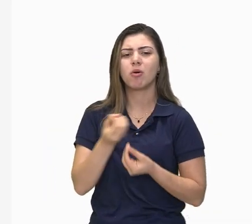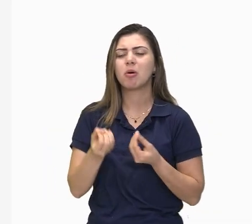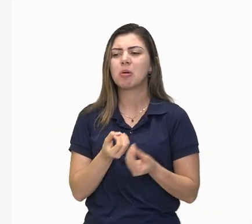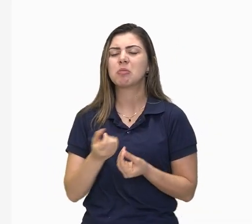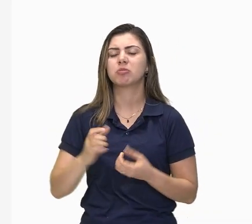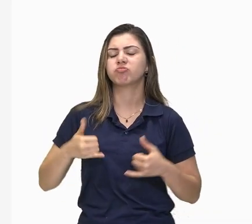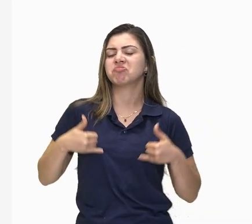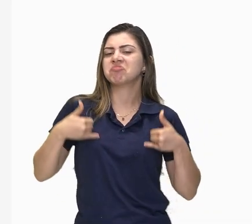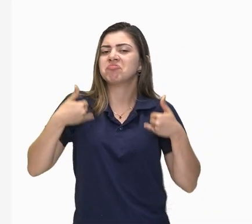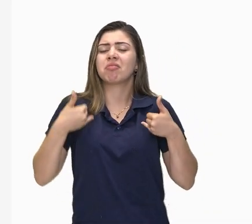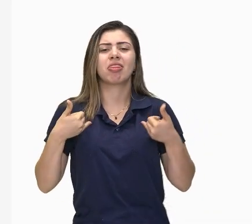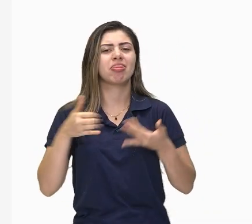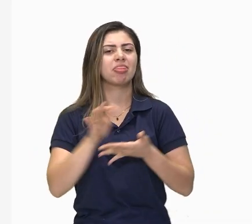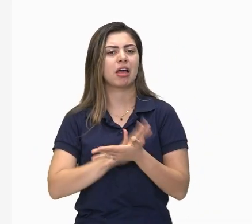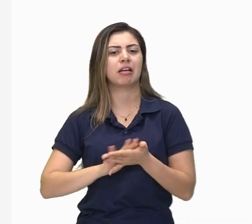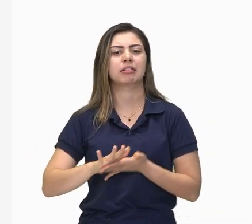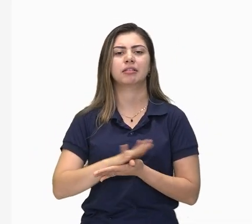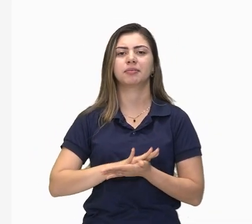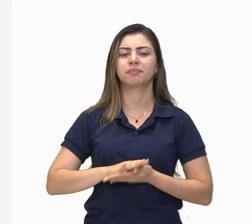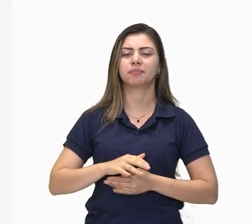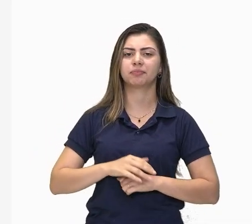se ensoberbece.